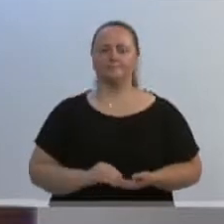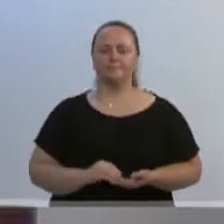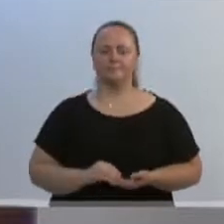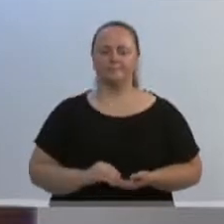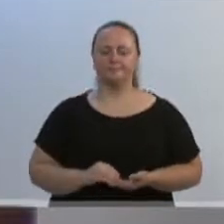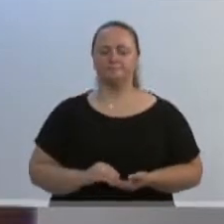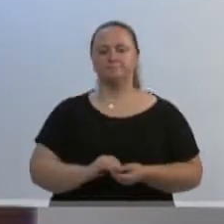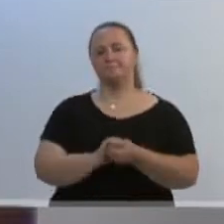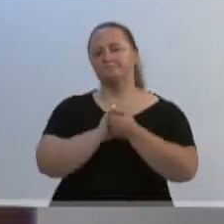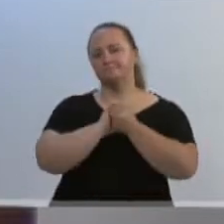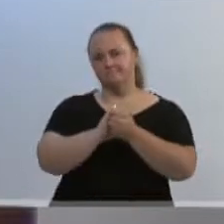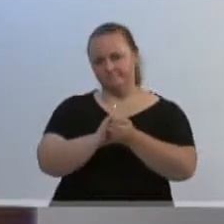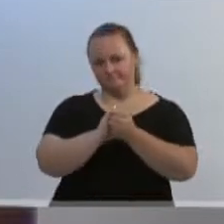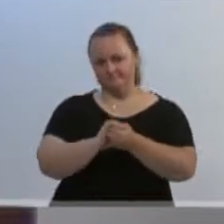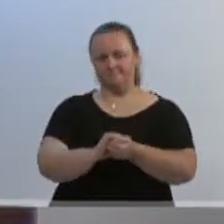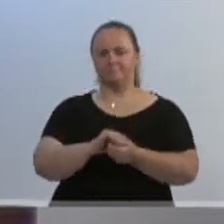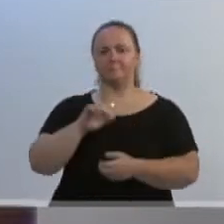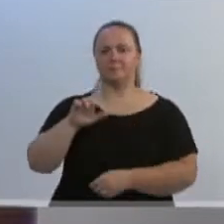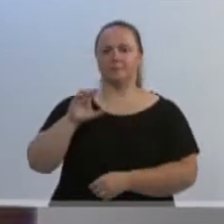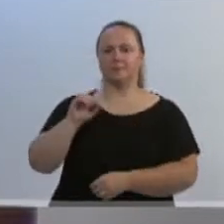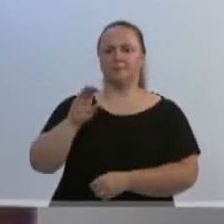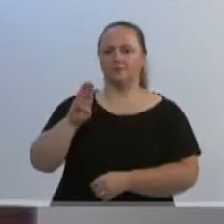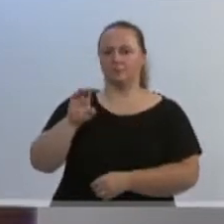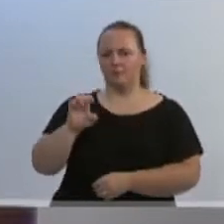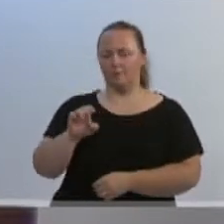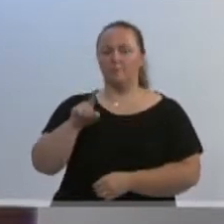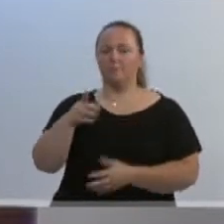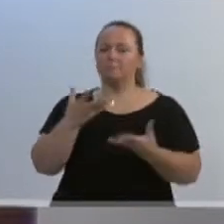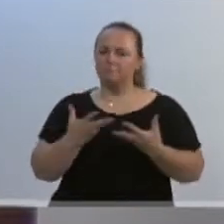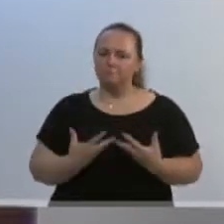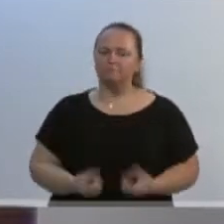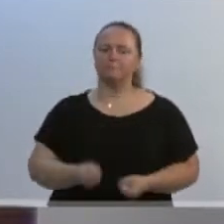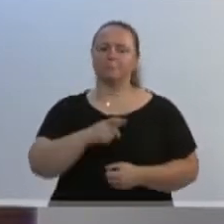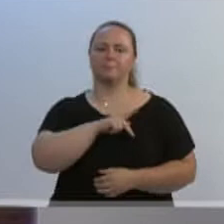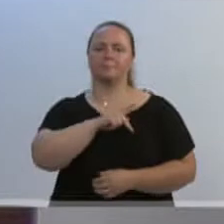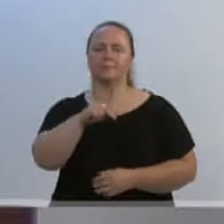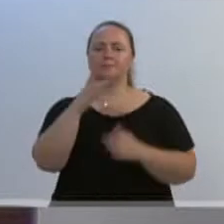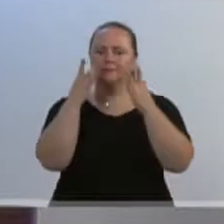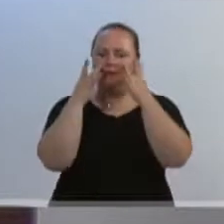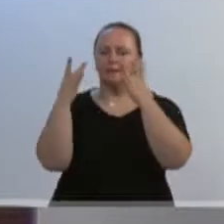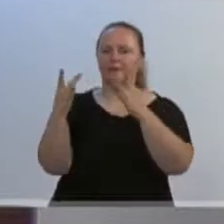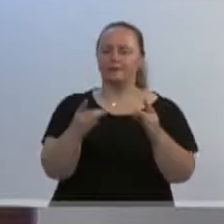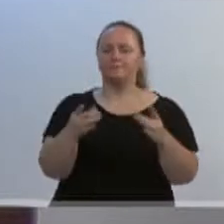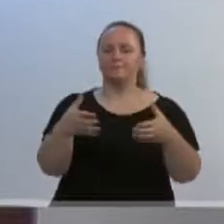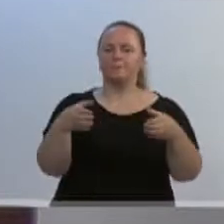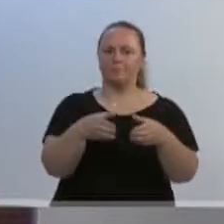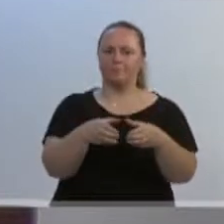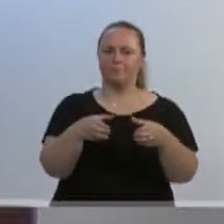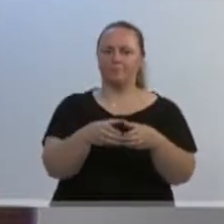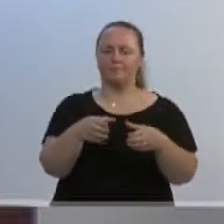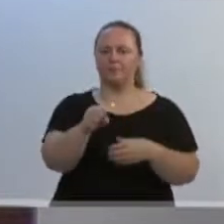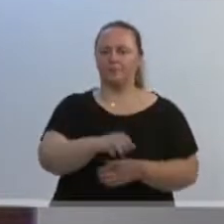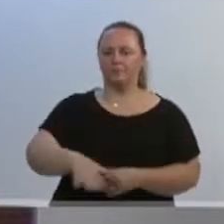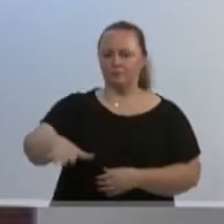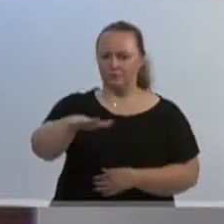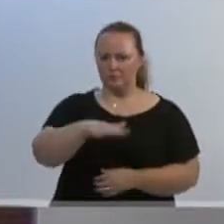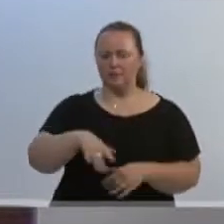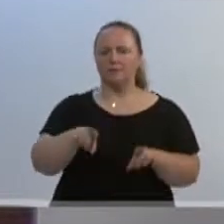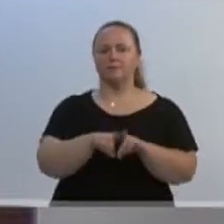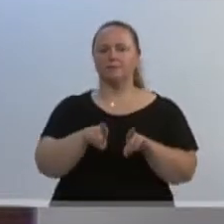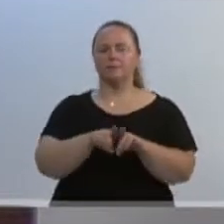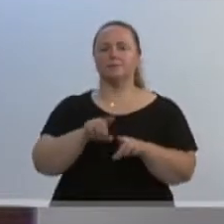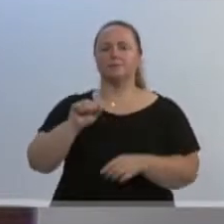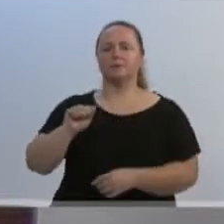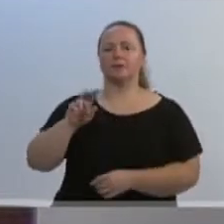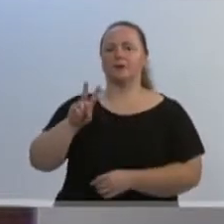cumprimentos ao Jorge Lobe, que assumirá a presidência do Observatório Social, e também ao Avelino Lombardi Júnior, que deixa